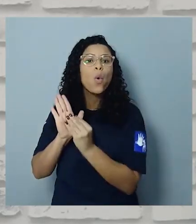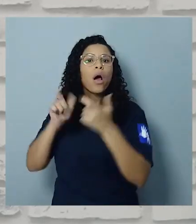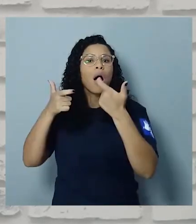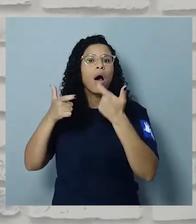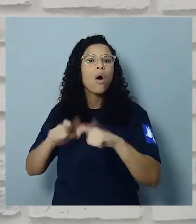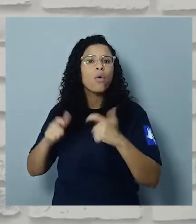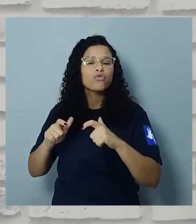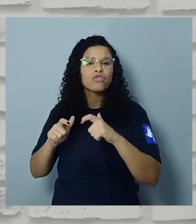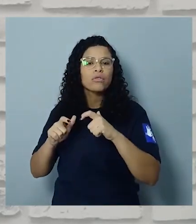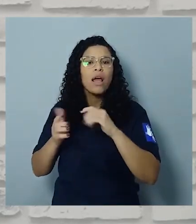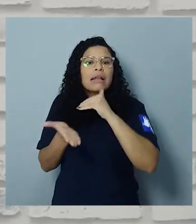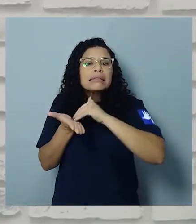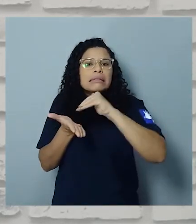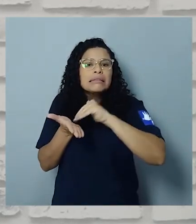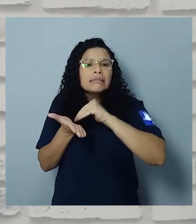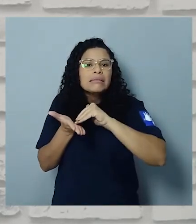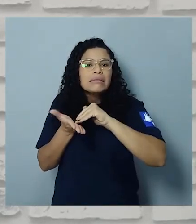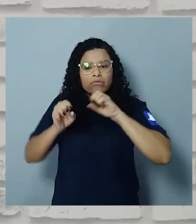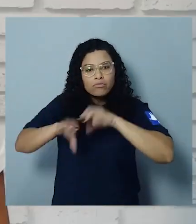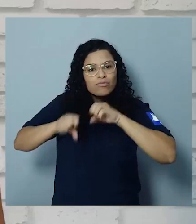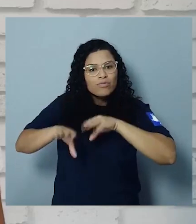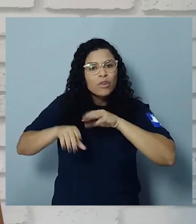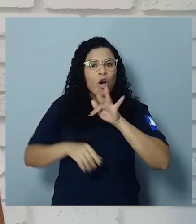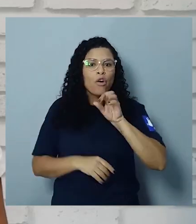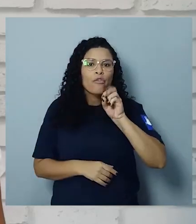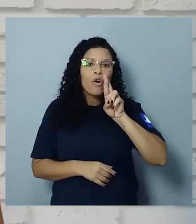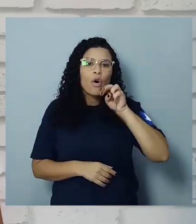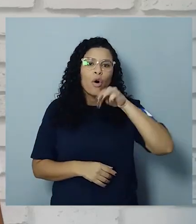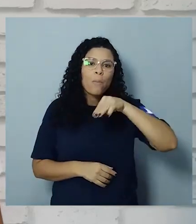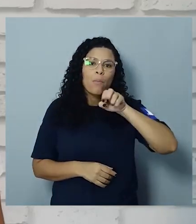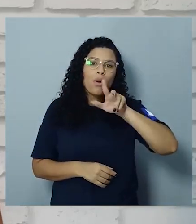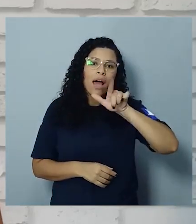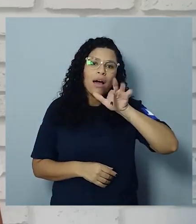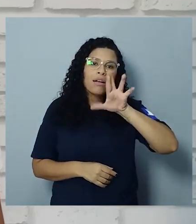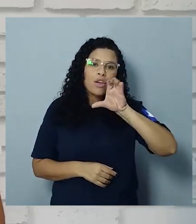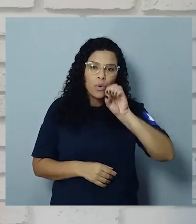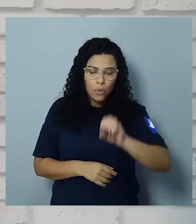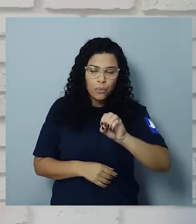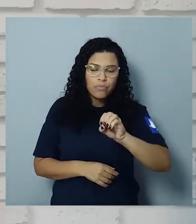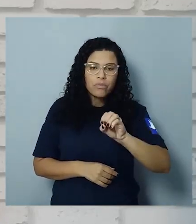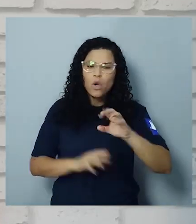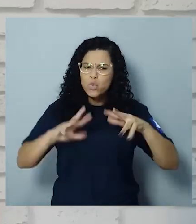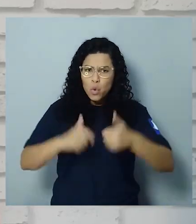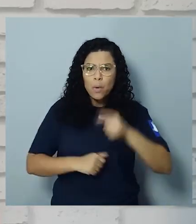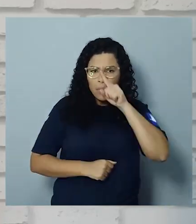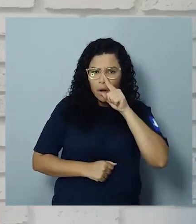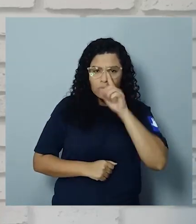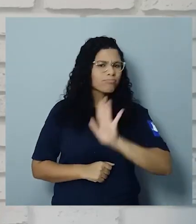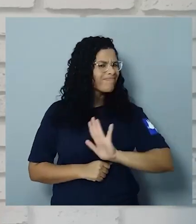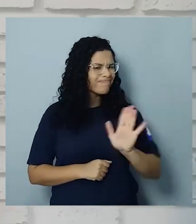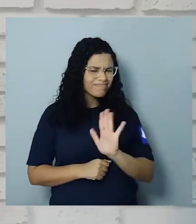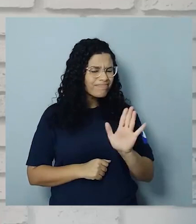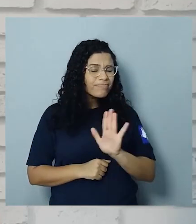formulário que está disponível no site da secretaria de educação nem todos os bichinhos são perigosos a função bem